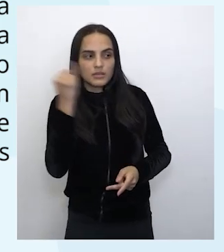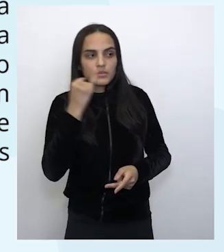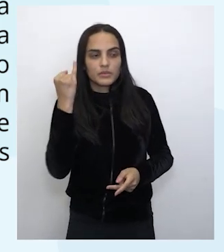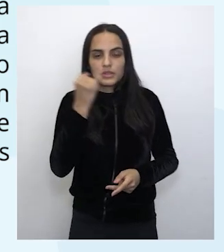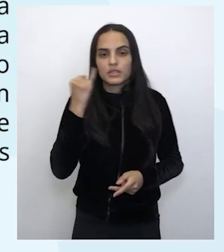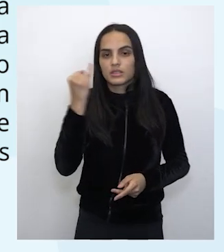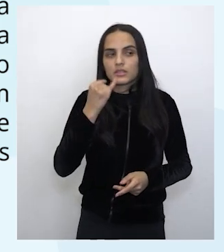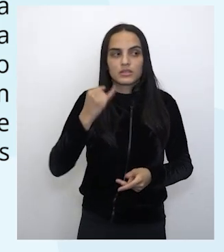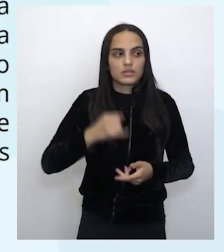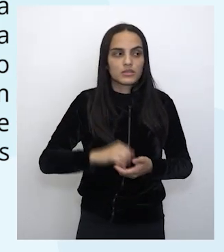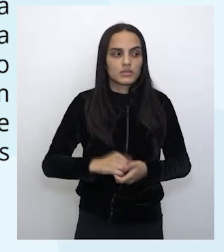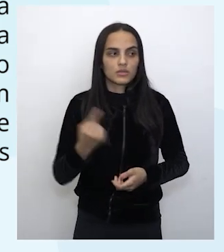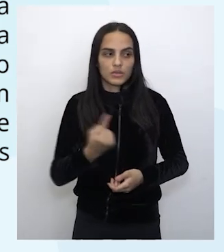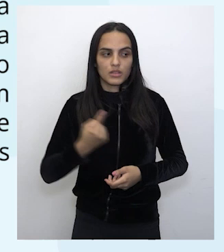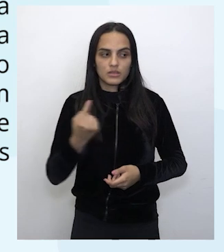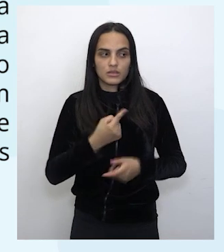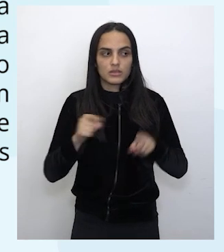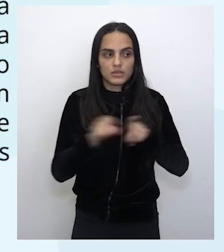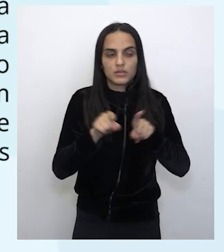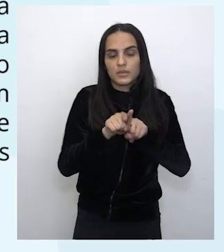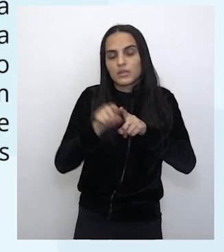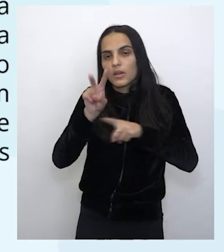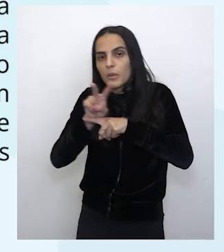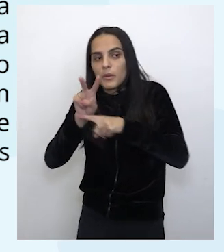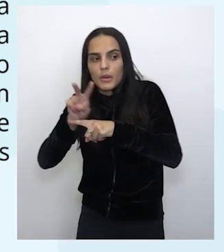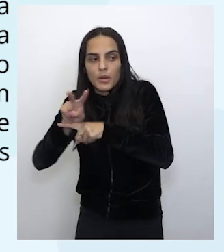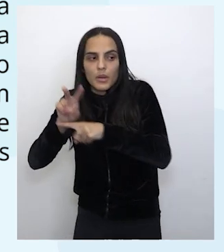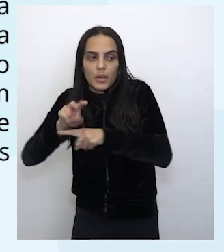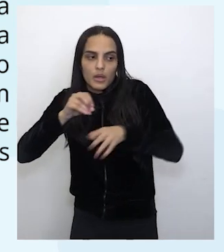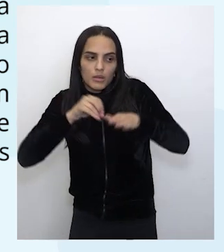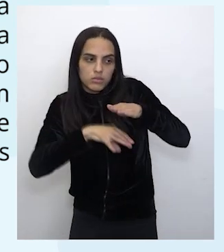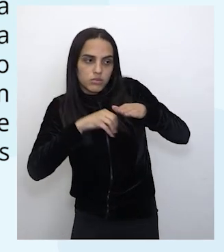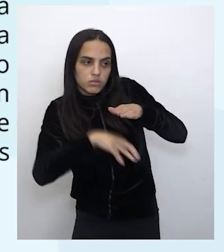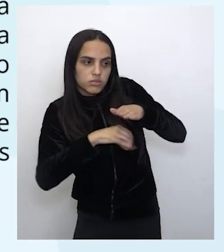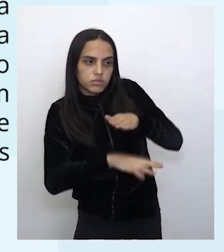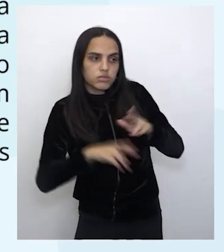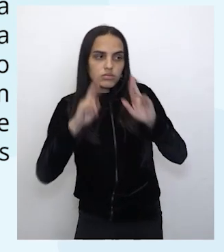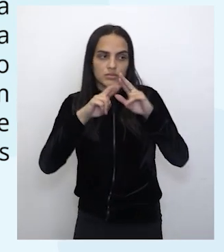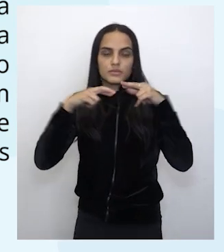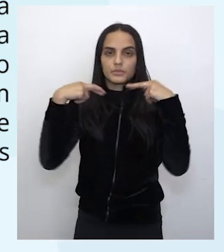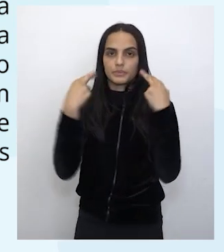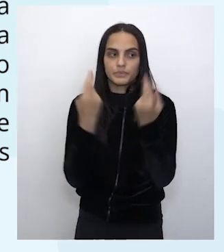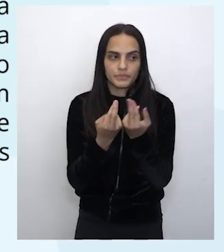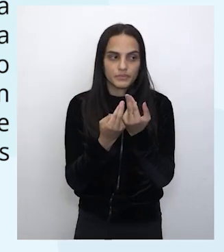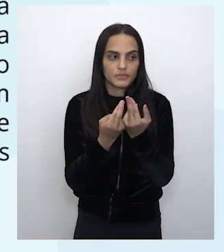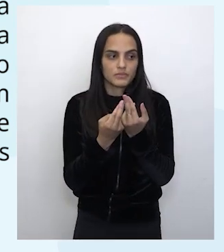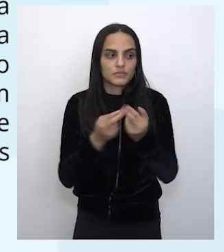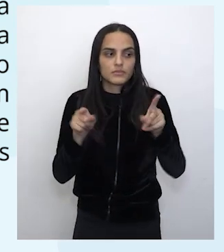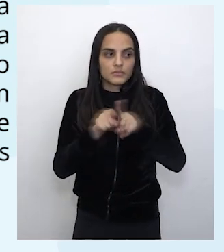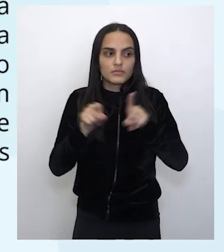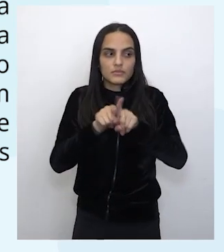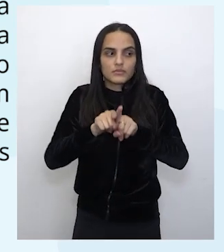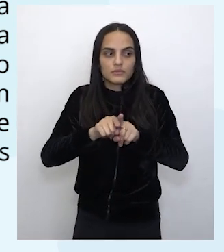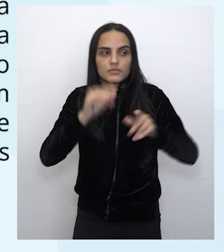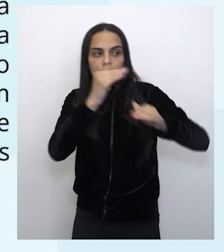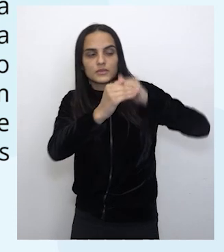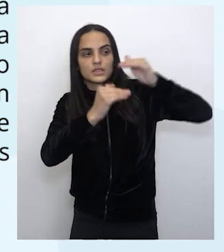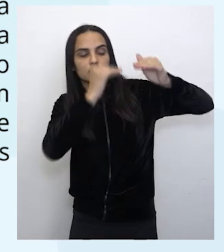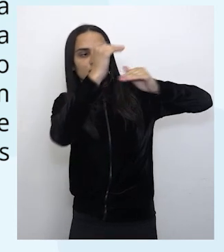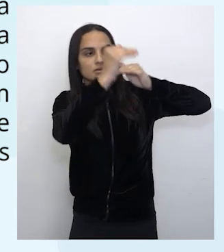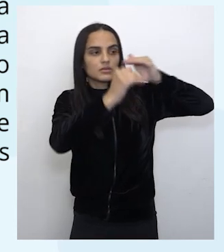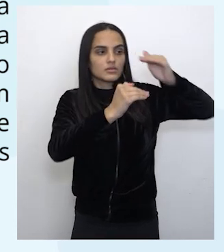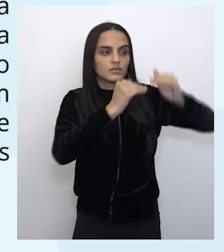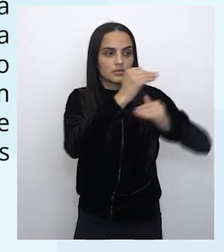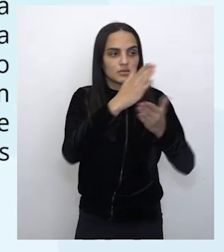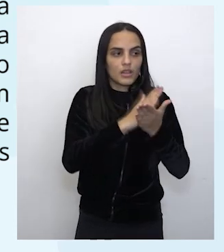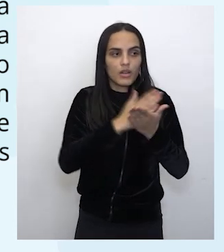privacidade e proteção de dados na rede, ou insuficiente em função do avanço indiscriminado das notícias